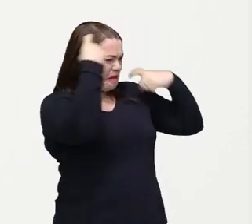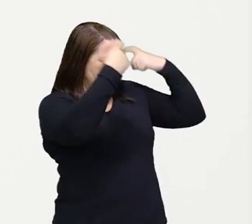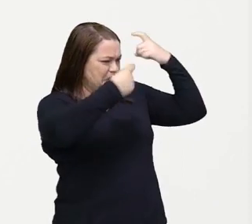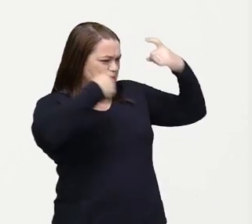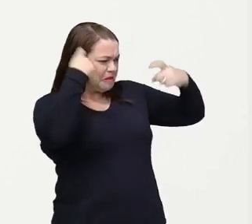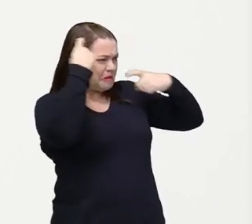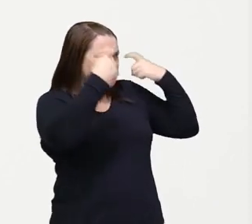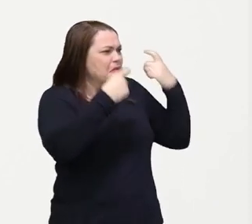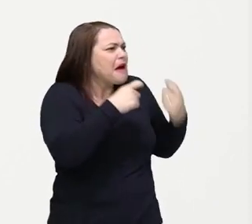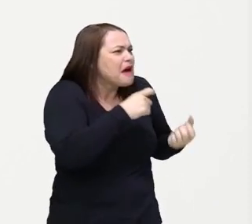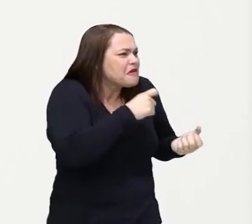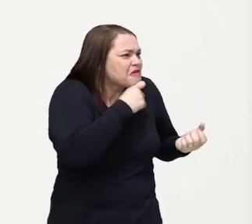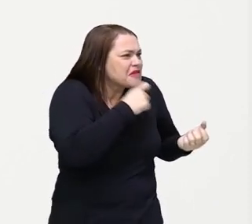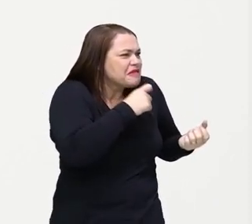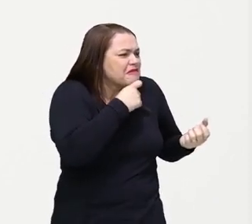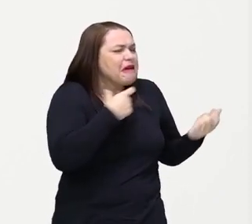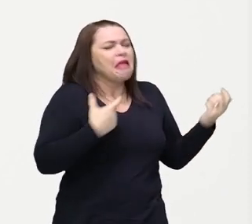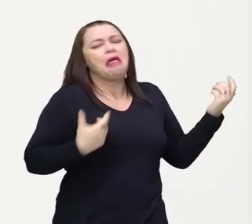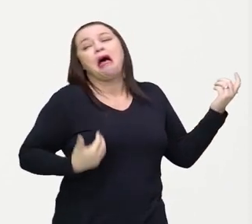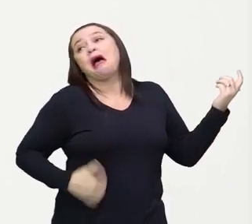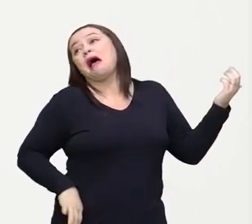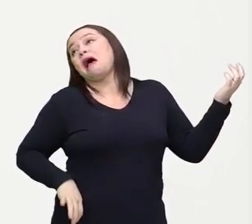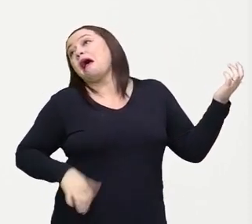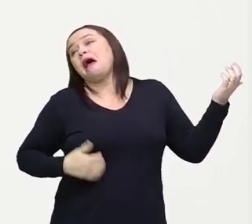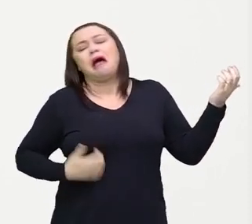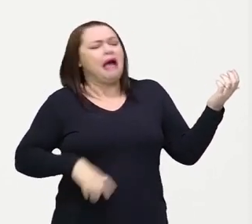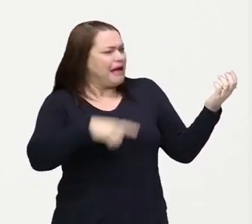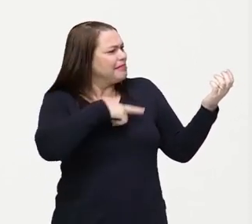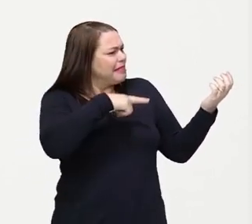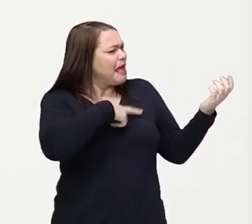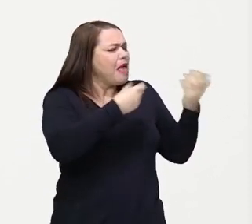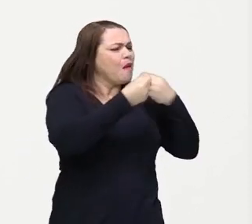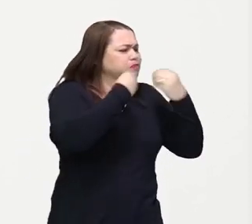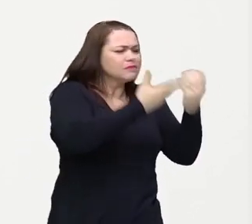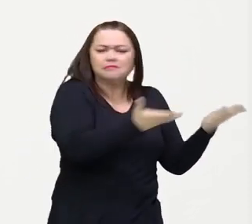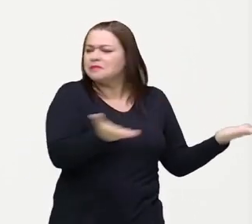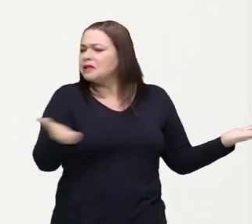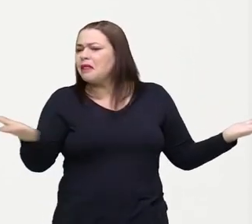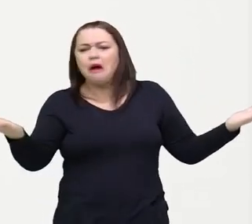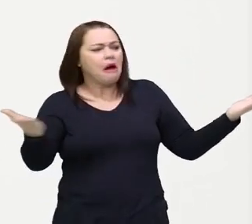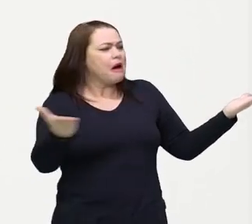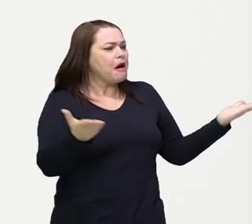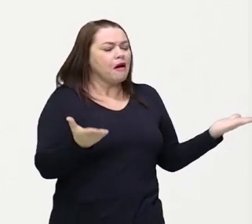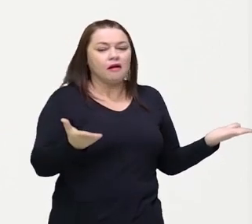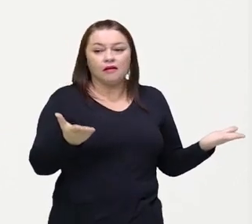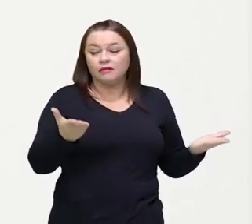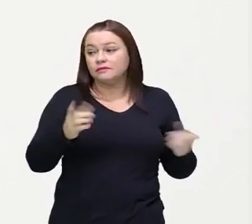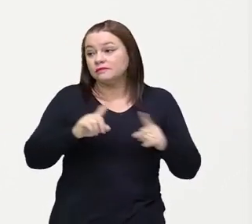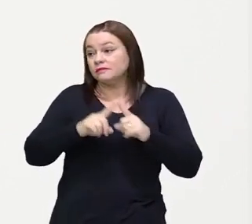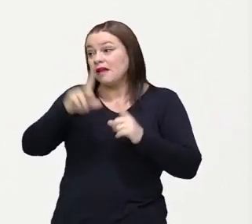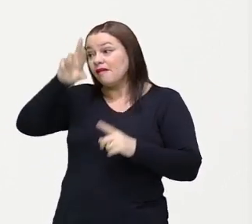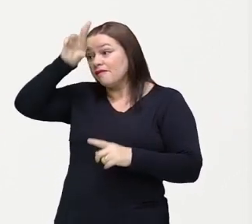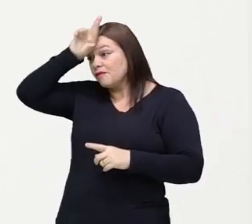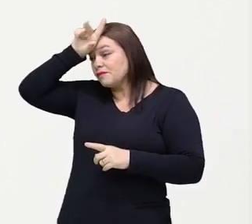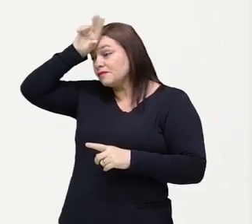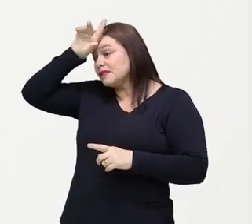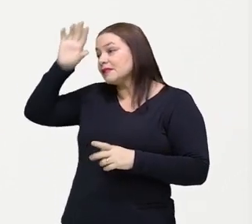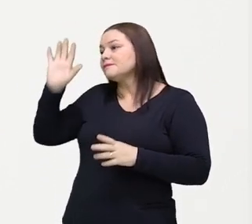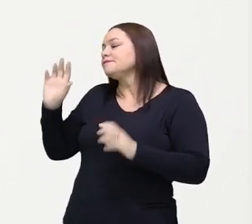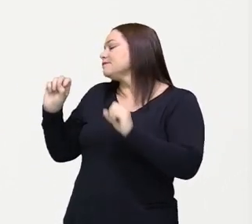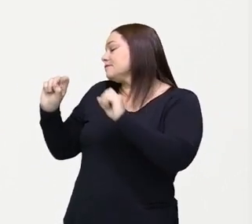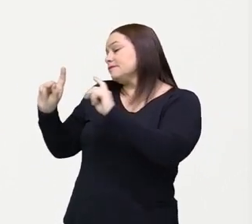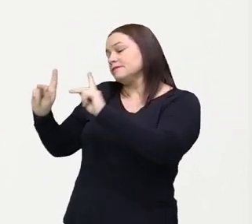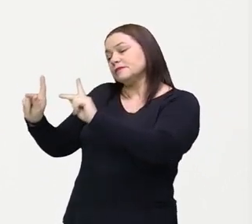inverno? Perguntou a cigarra. Temos comida de sobra por enquanto. Mas a formiga não se deixou levar pela conversa da